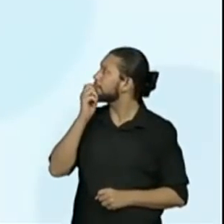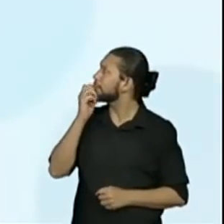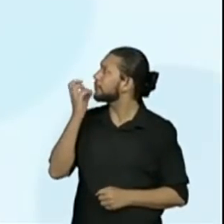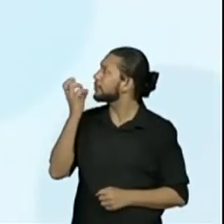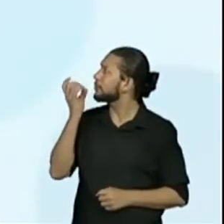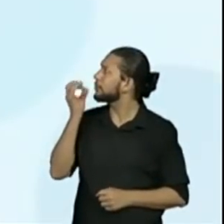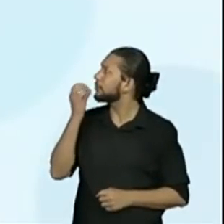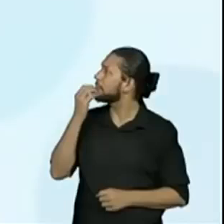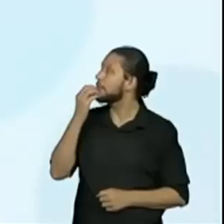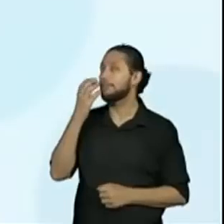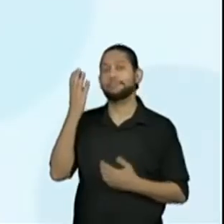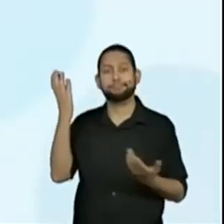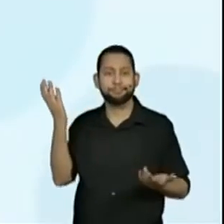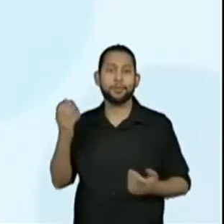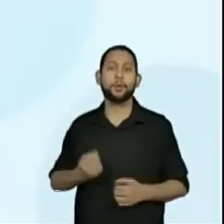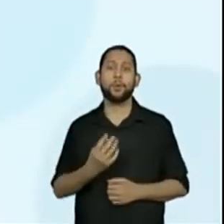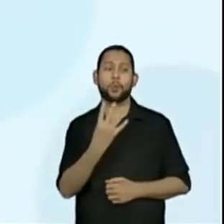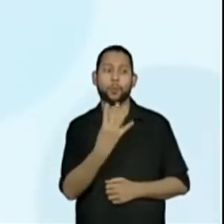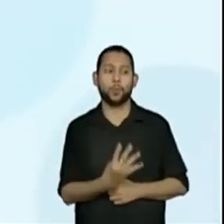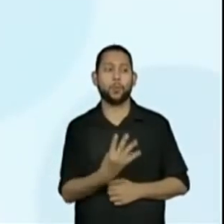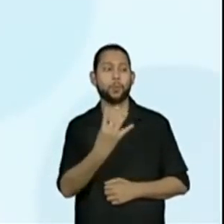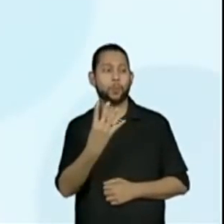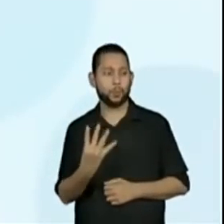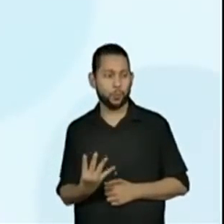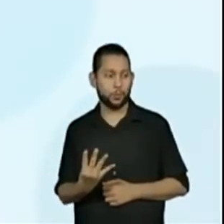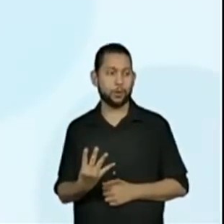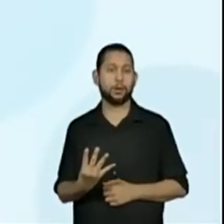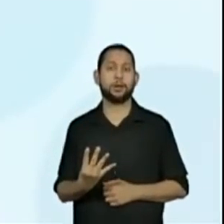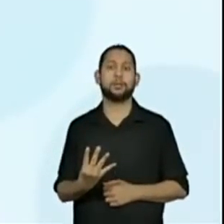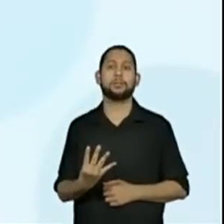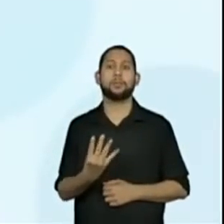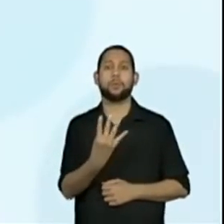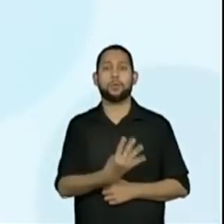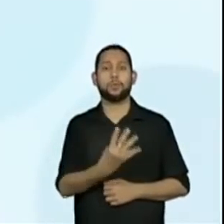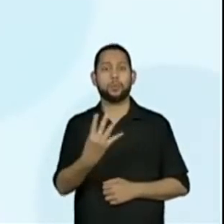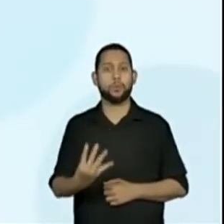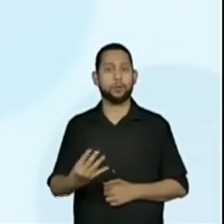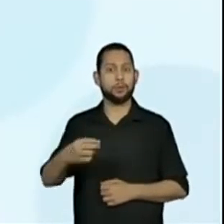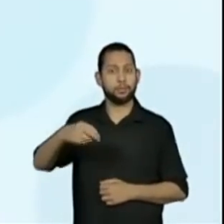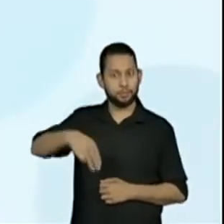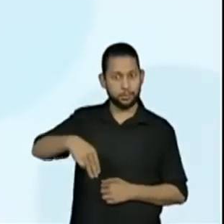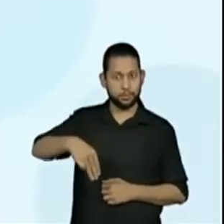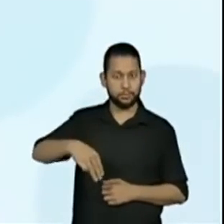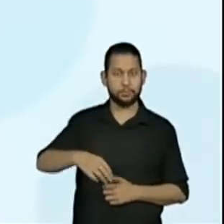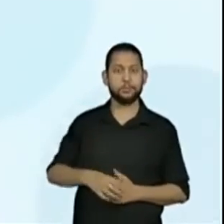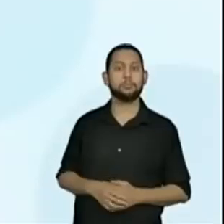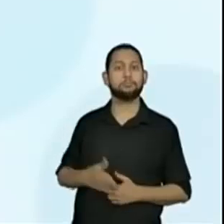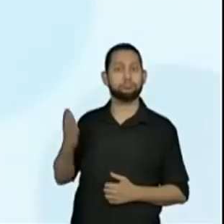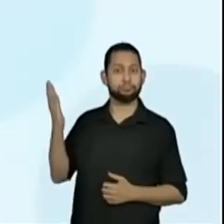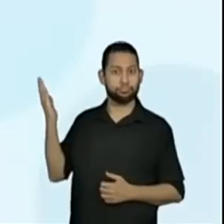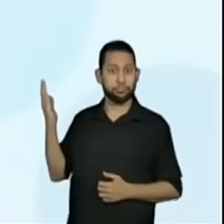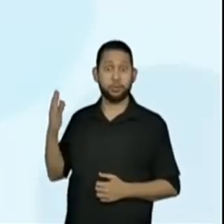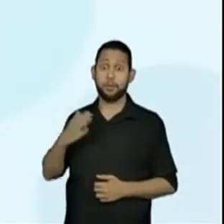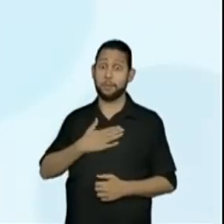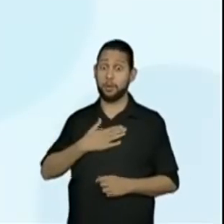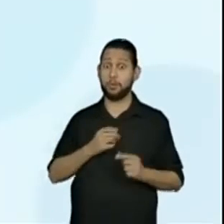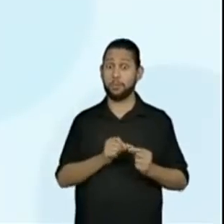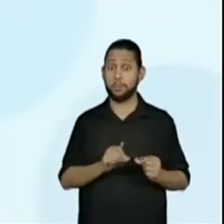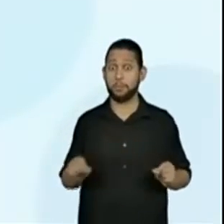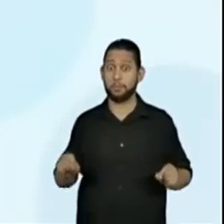de 44 M 44 M Esse é o meu